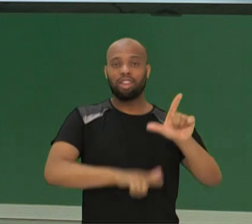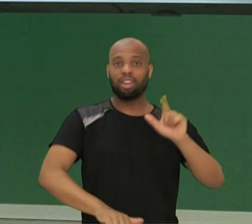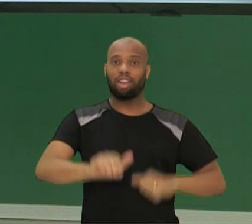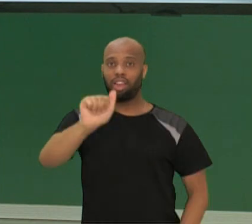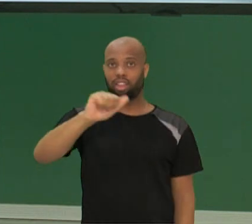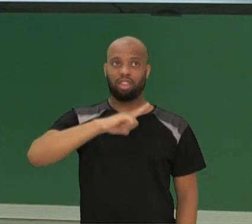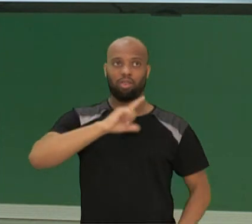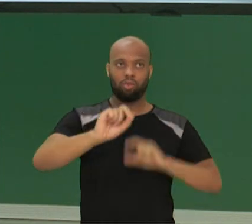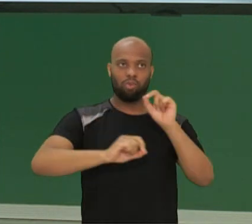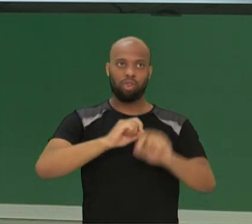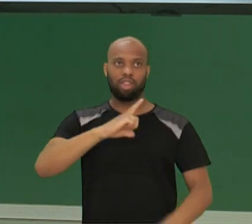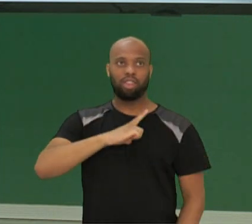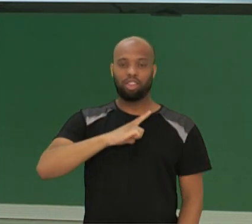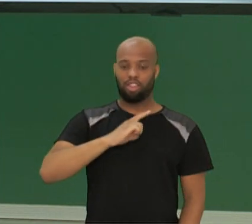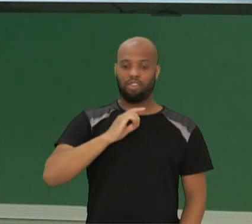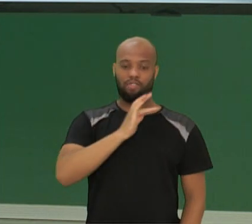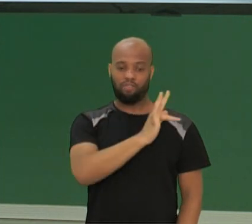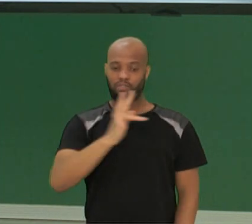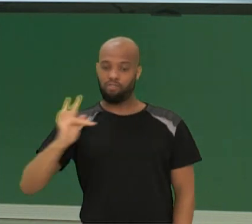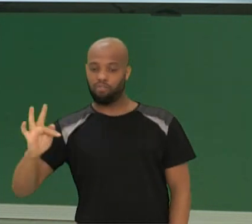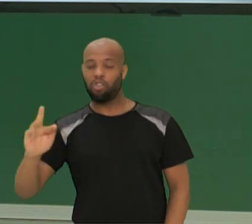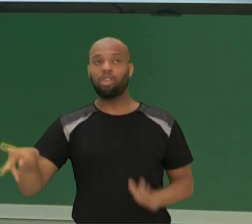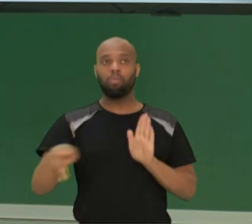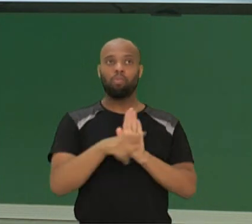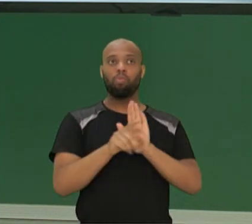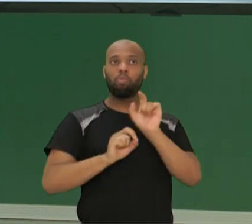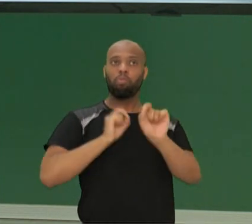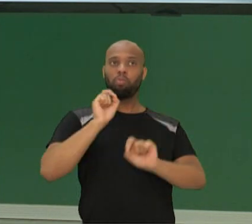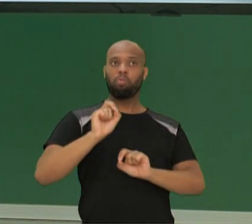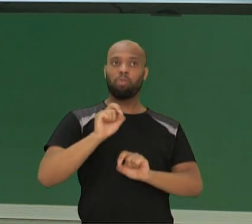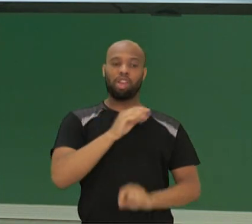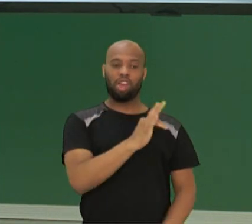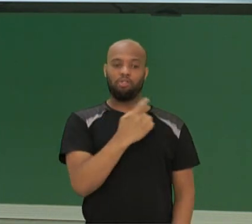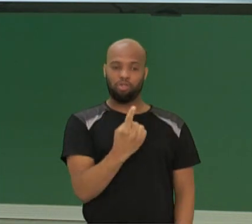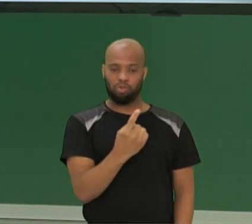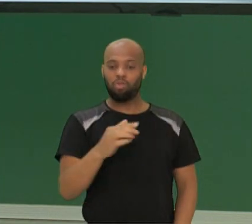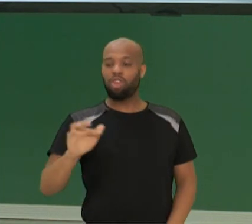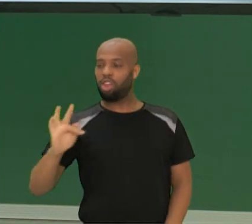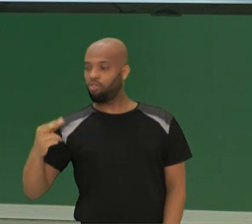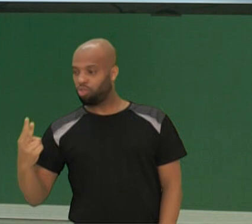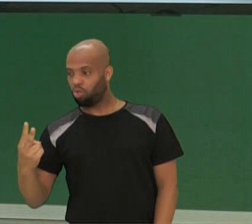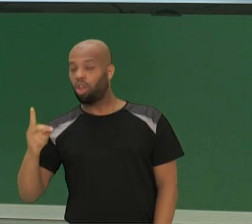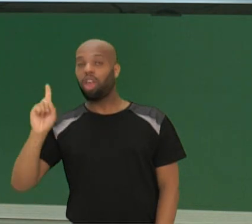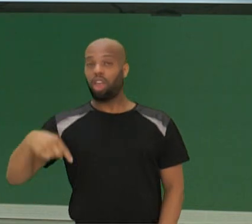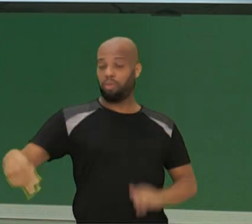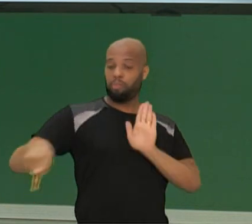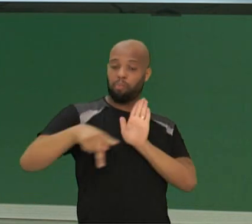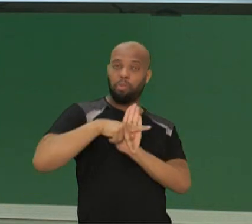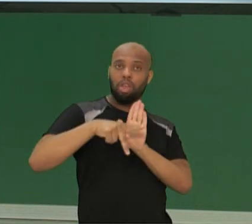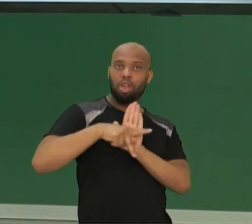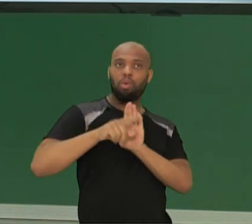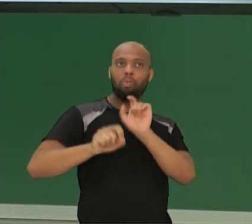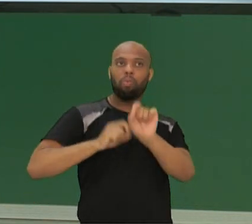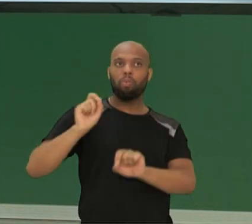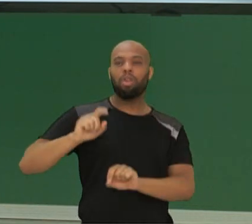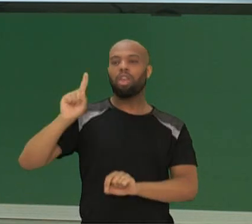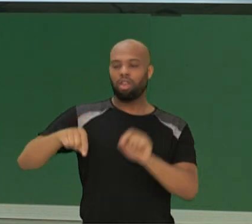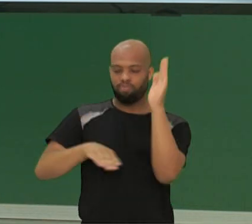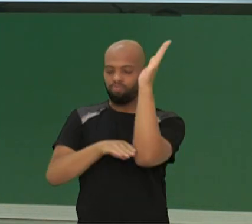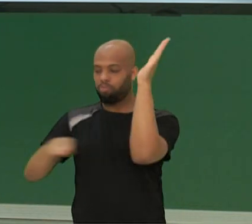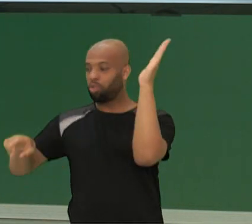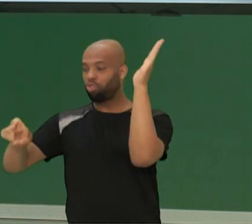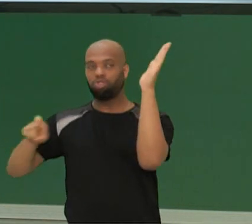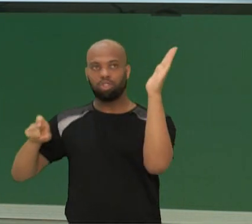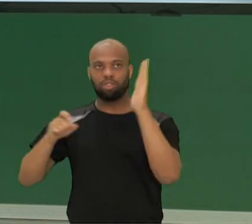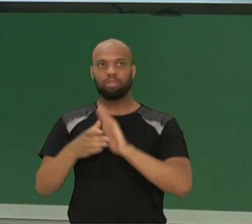a alternativa. Os focos pertencem, os focos F1 e F2, porque são dois focos, pertencem ao eixo